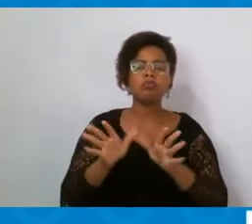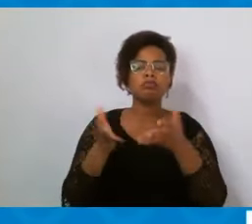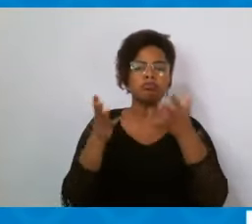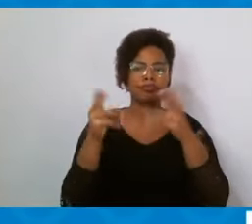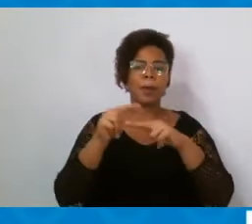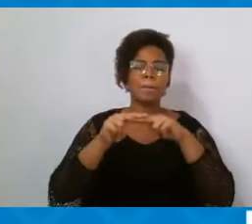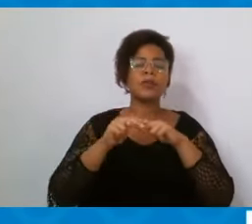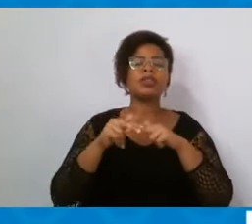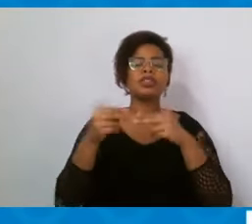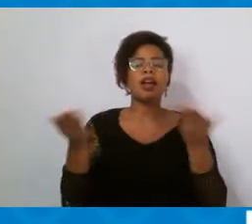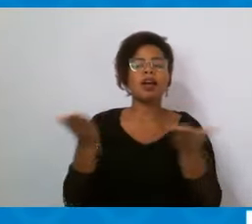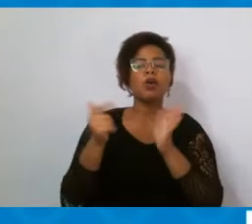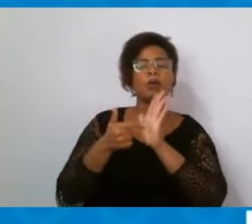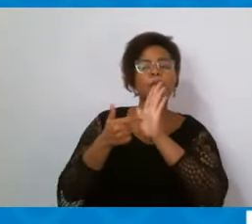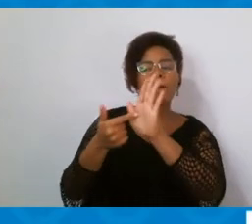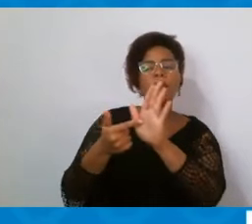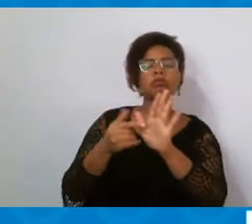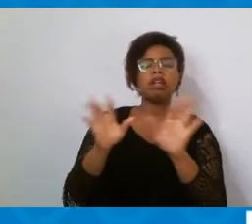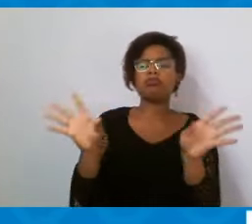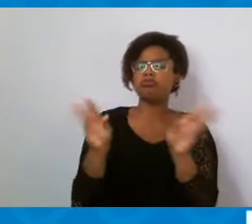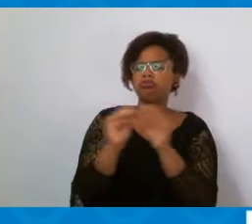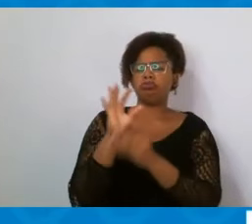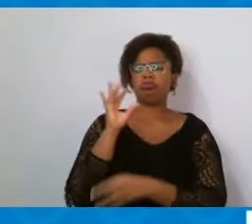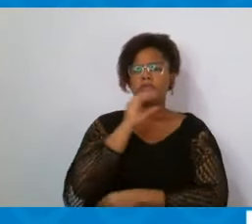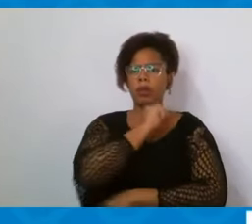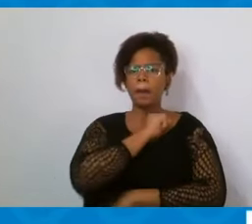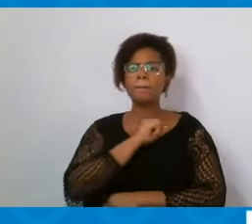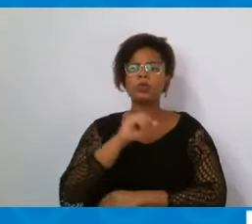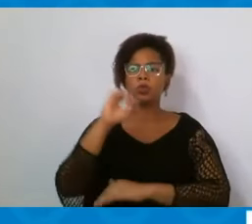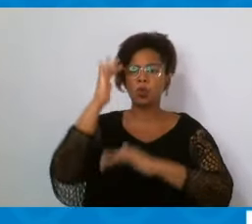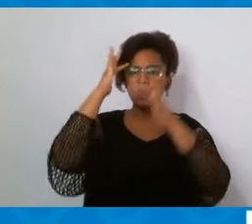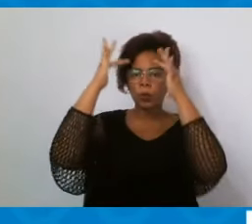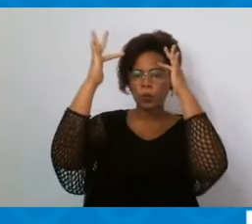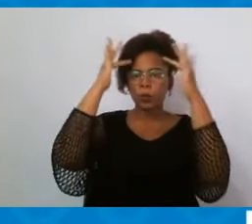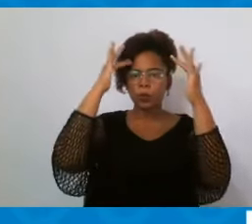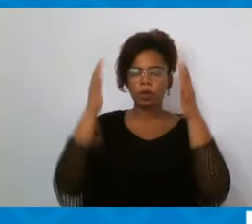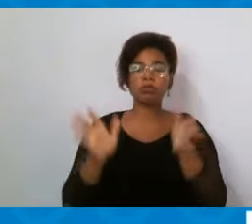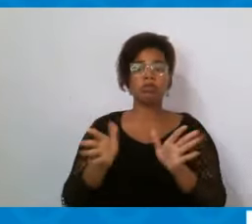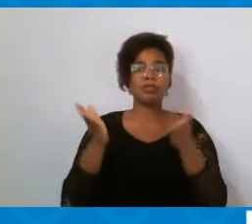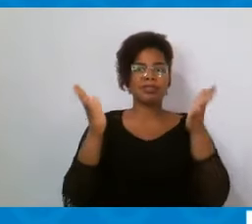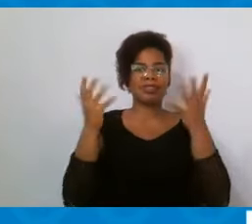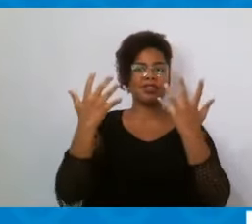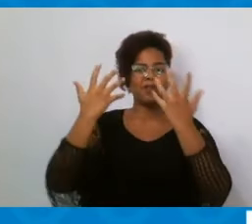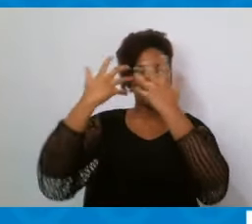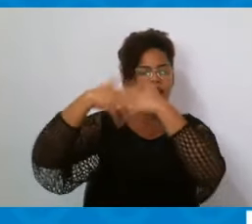uma breve reflexão com vocês, e aqui eu vou iniciar logo